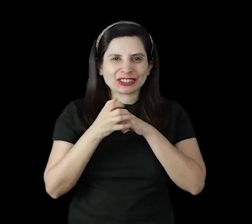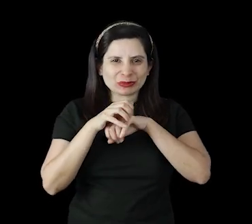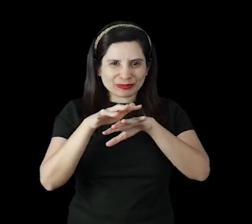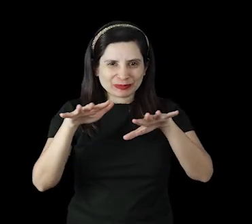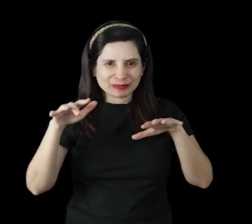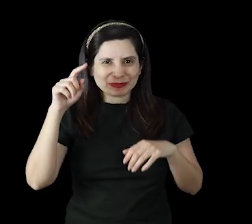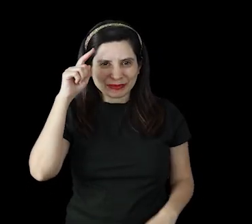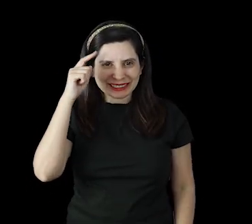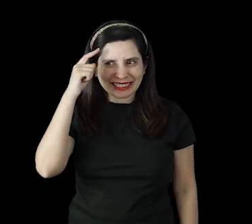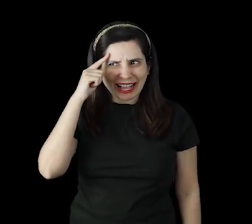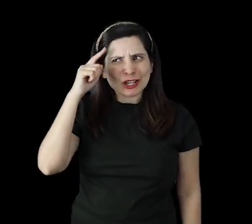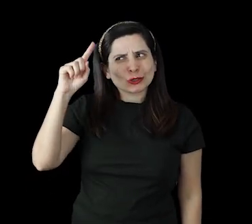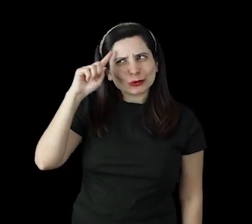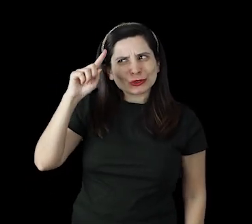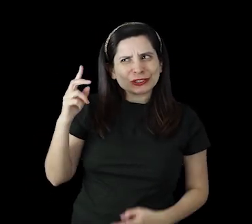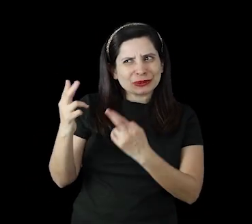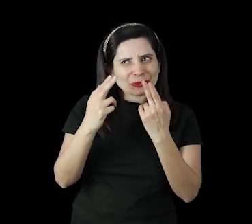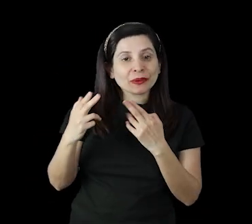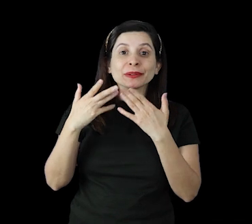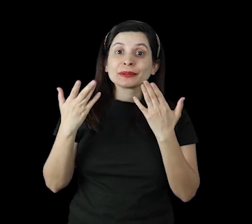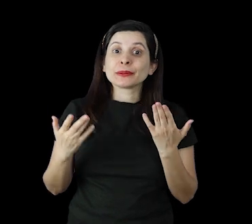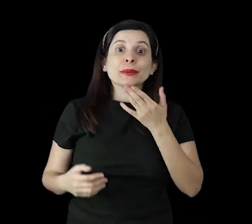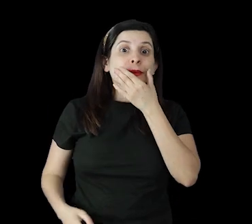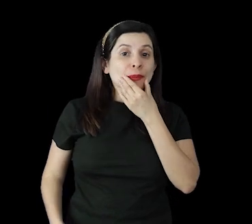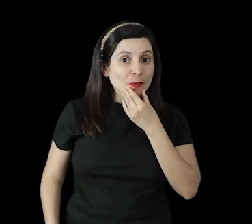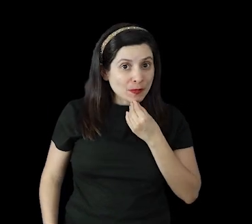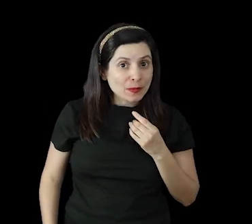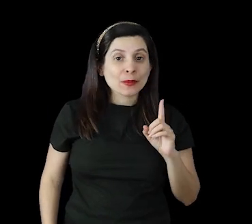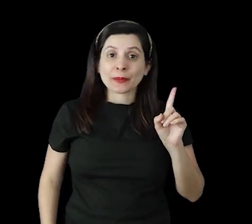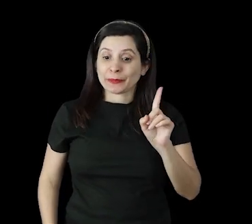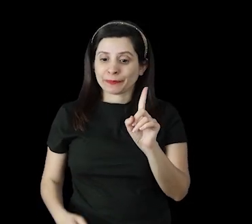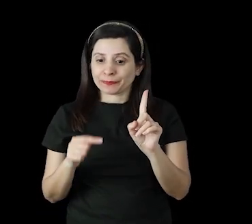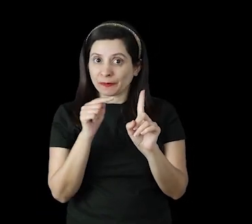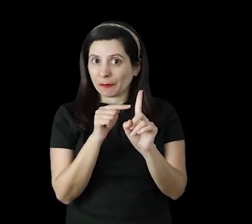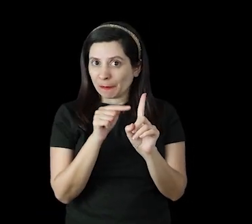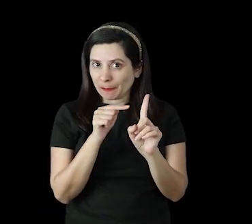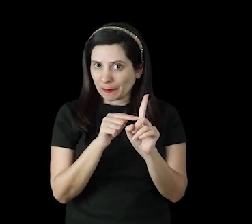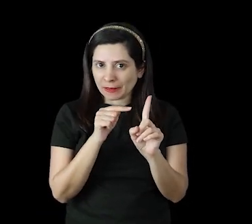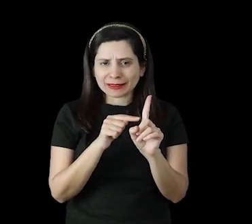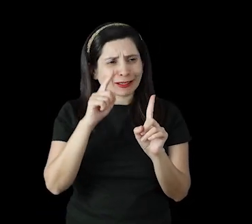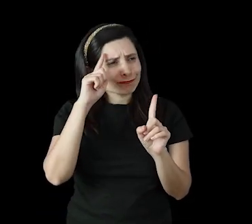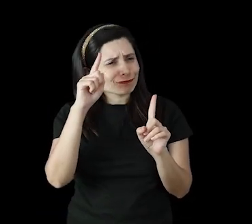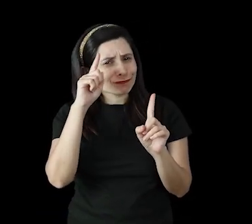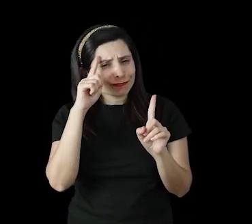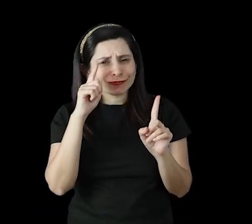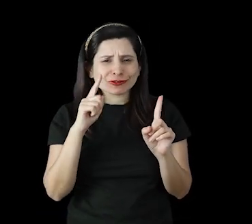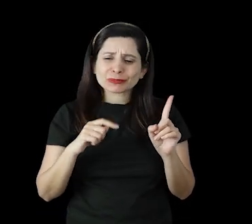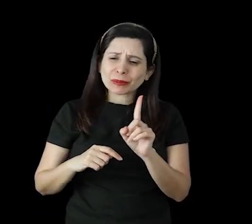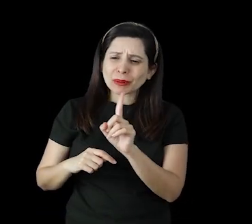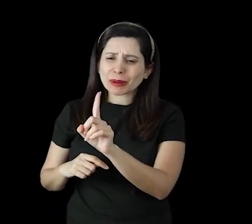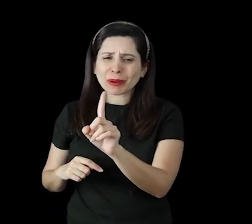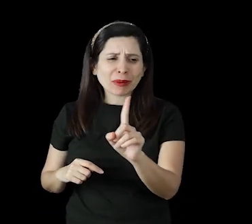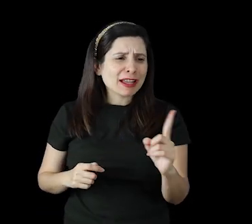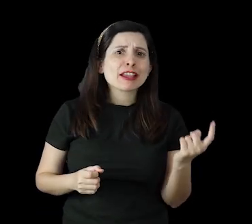eram iguais, né? Então é um cara que ele está ele está no mesmo dia, e chega no final ele volta